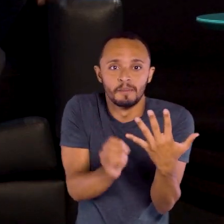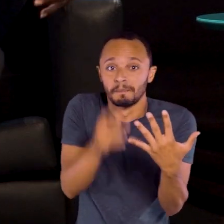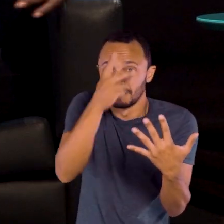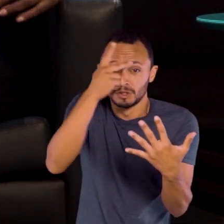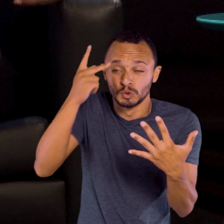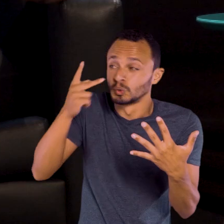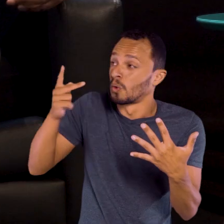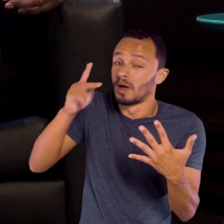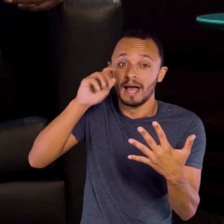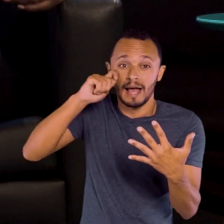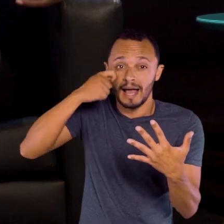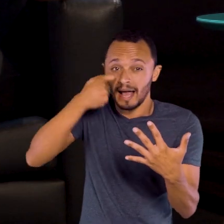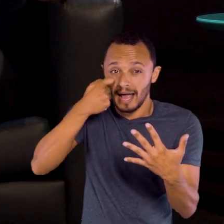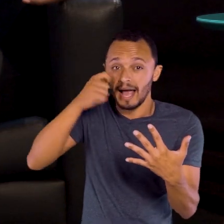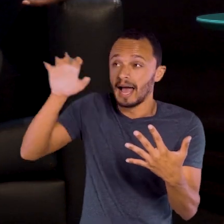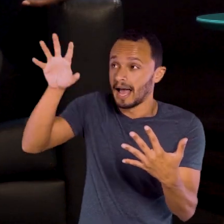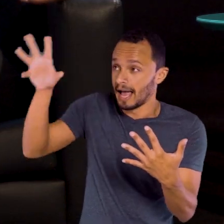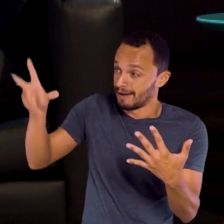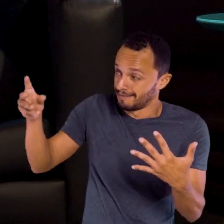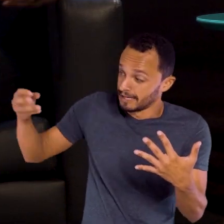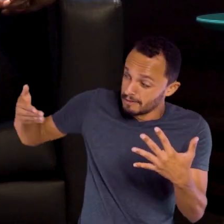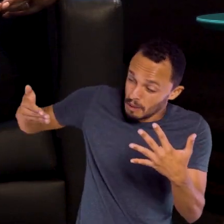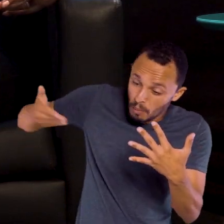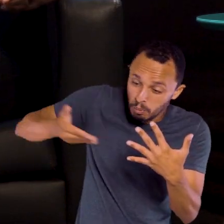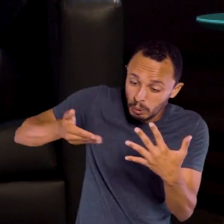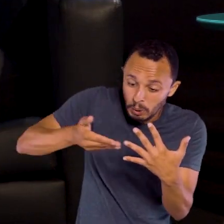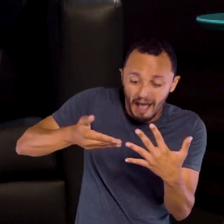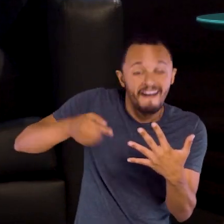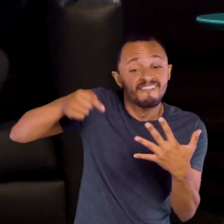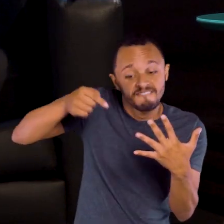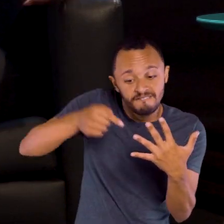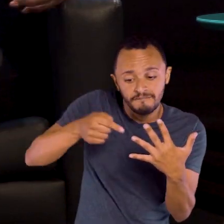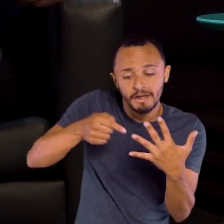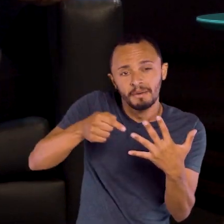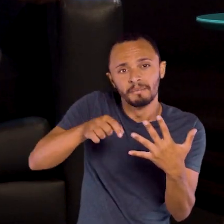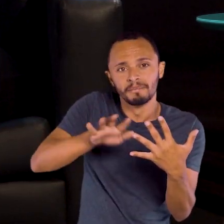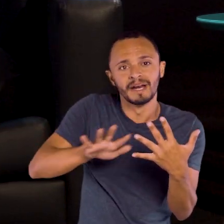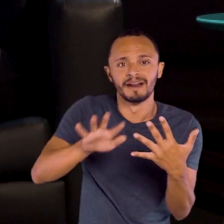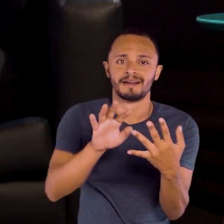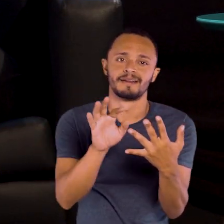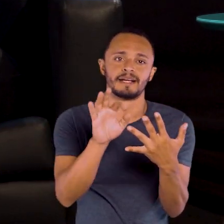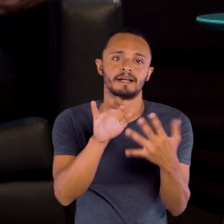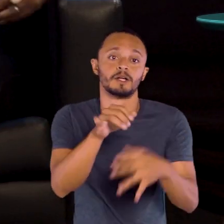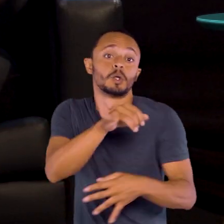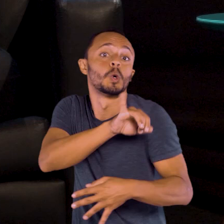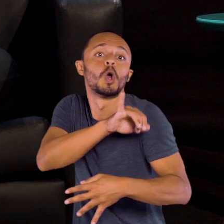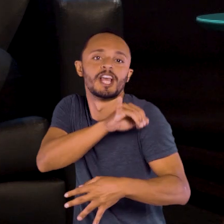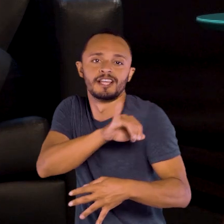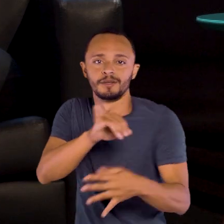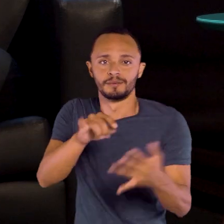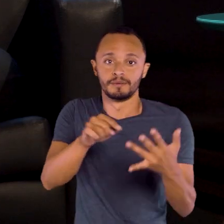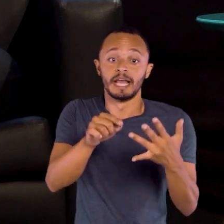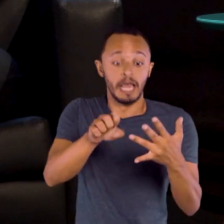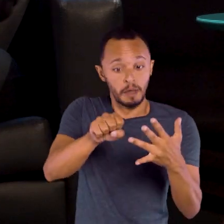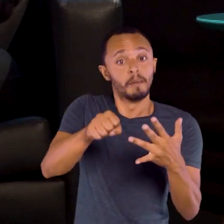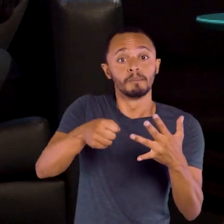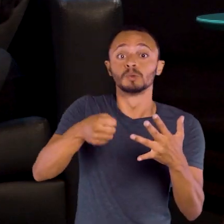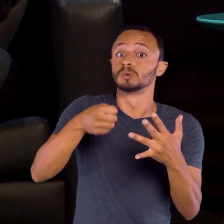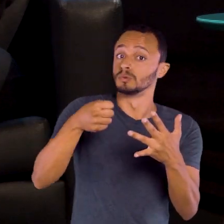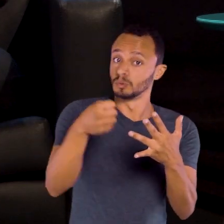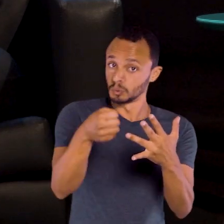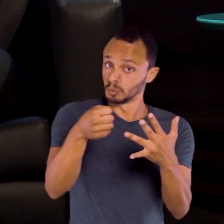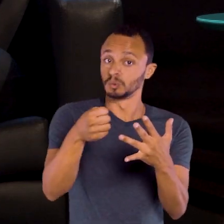vindas de África pisou ao mesmo tempo, e é um lugar poderoso em termos simbólicos, né? Tem um ali, ó.